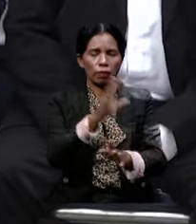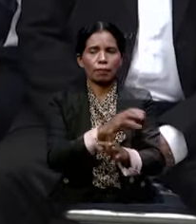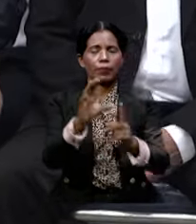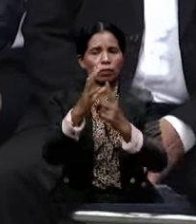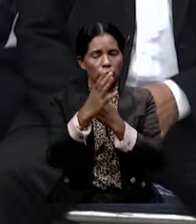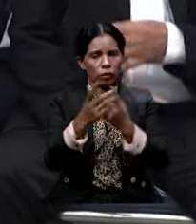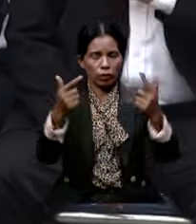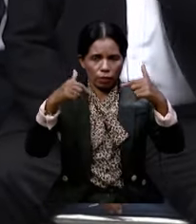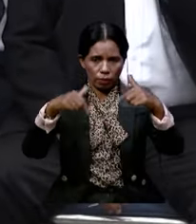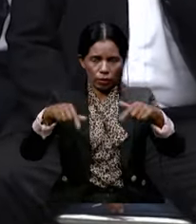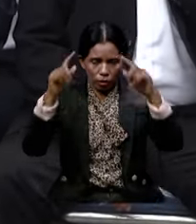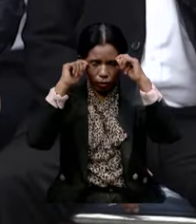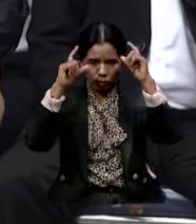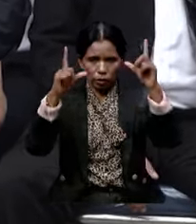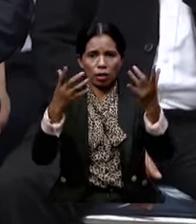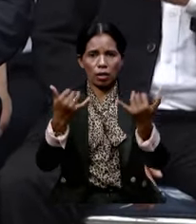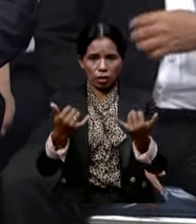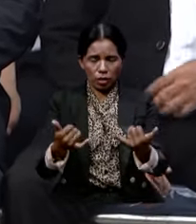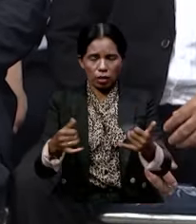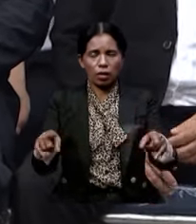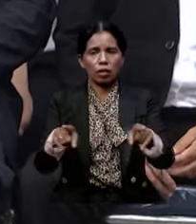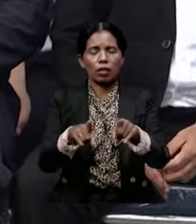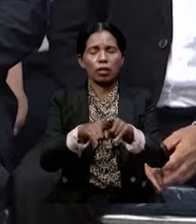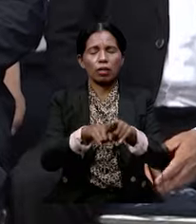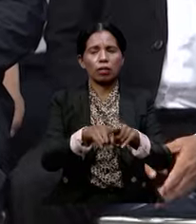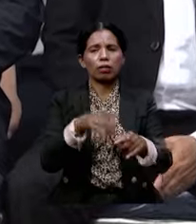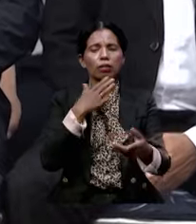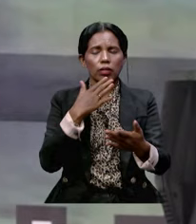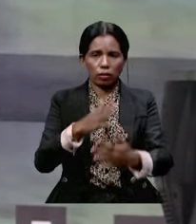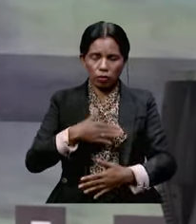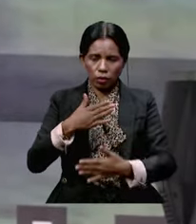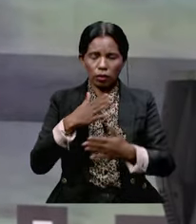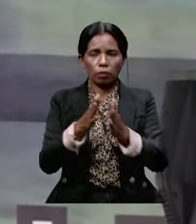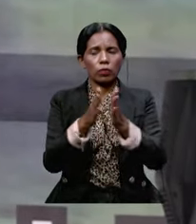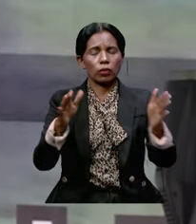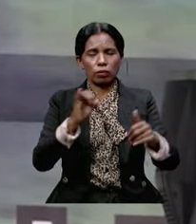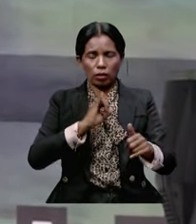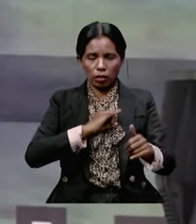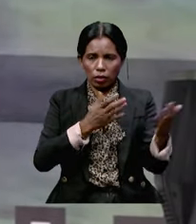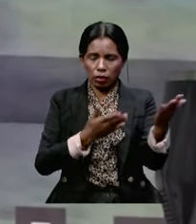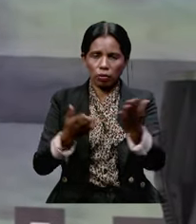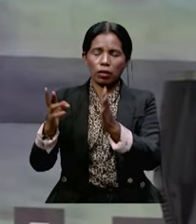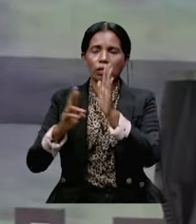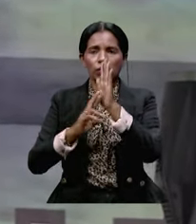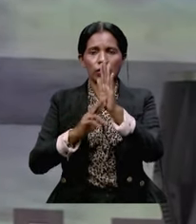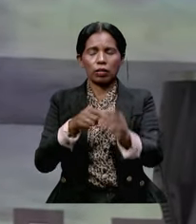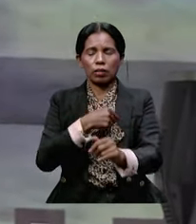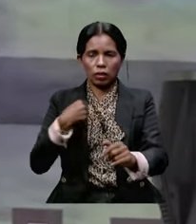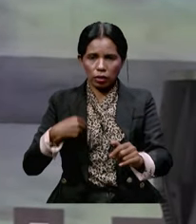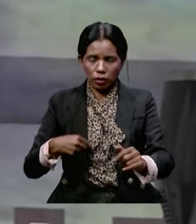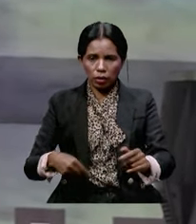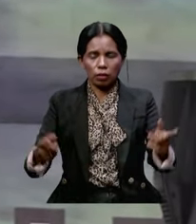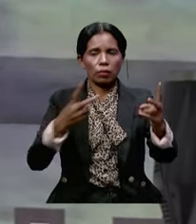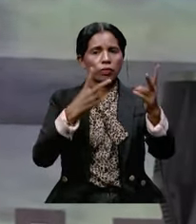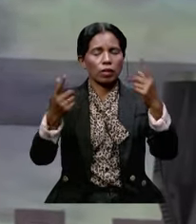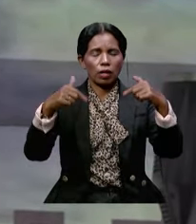mas Timor-Leste, no ida nem nessa honra no privilégio bot mais hau, lore representa Hunan, mas visita fila vale Timor,